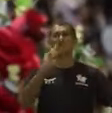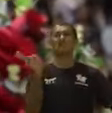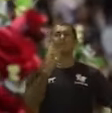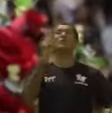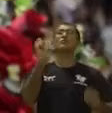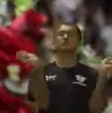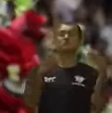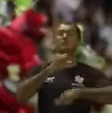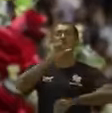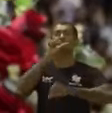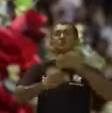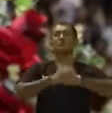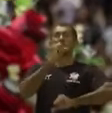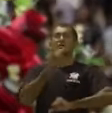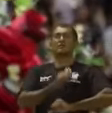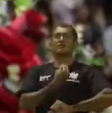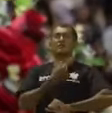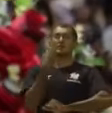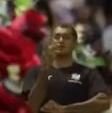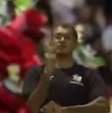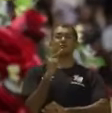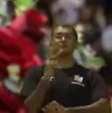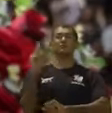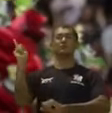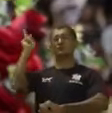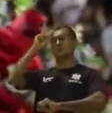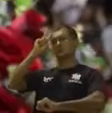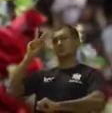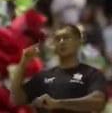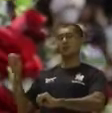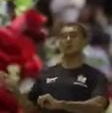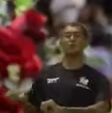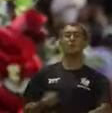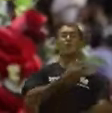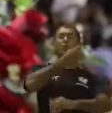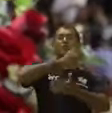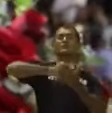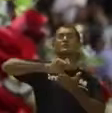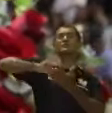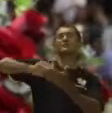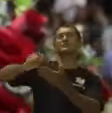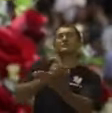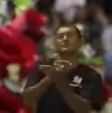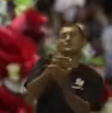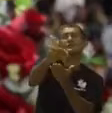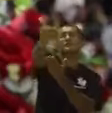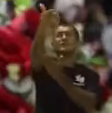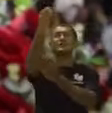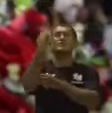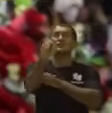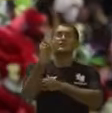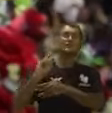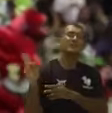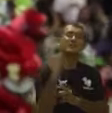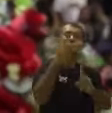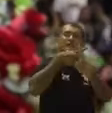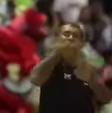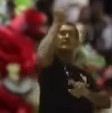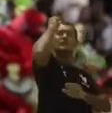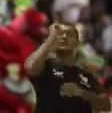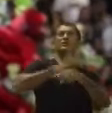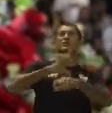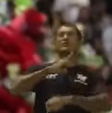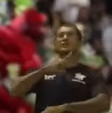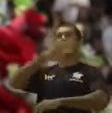sua história, escrever um novo capítulo da sua vida, te fazer mais do que vencedor e cidadão dos